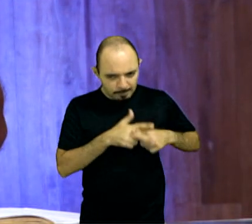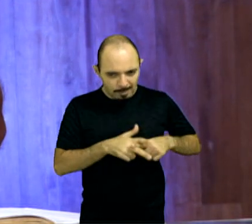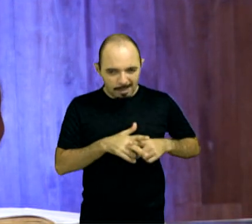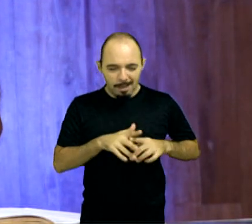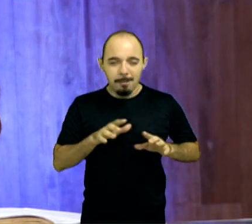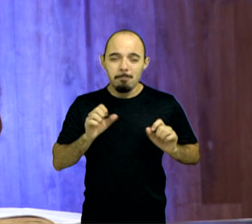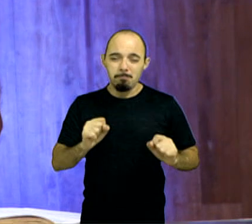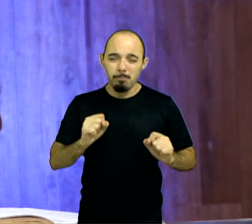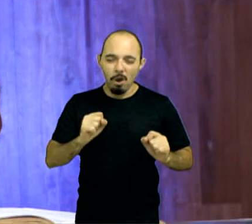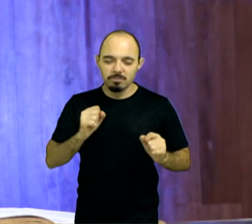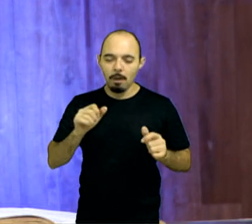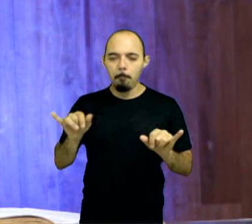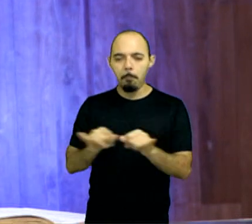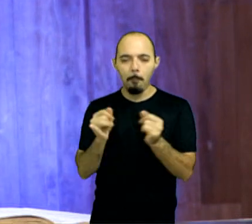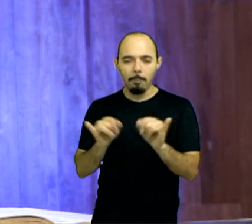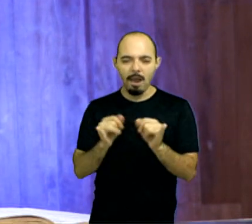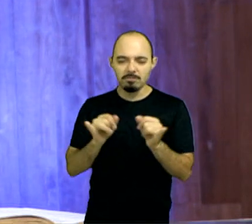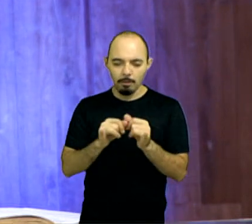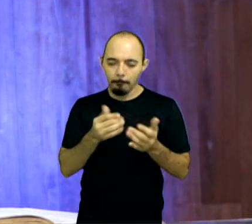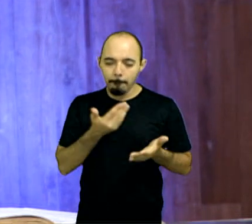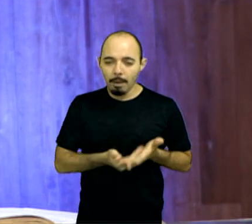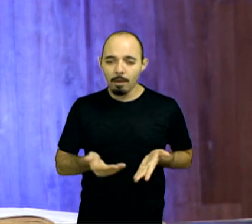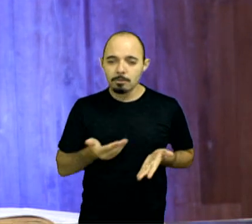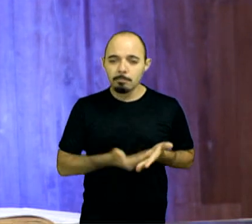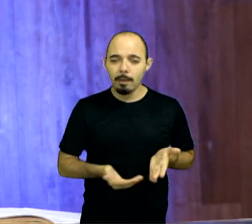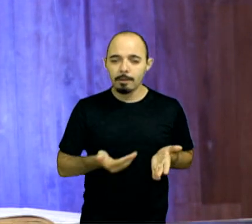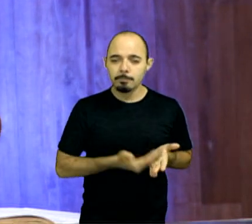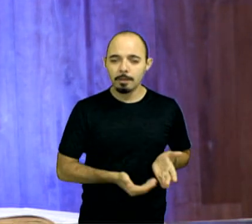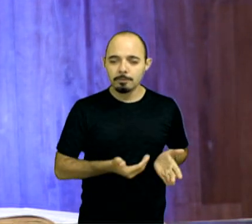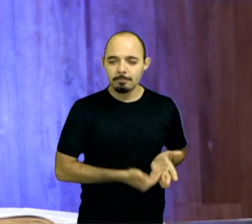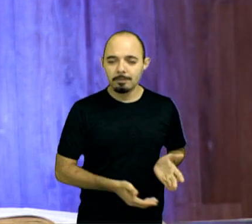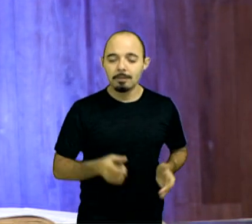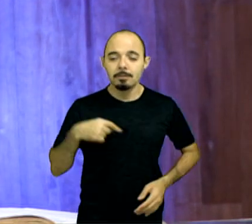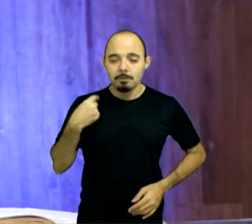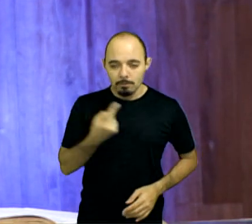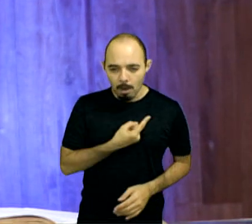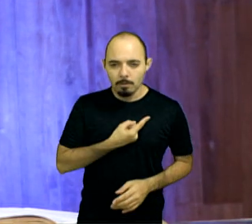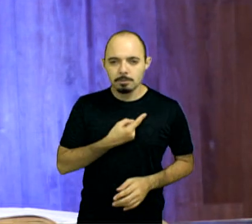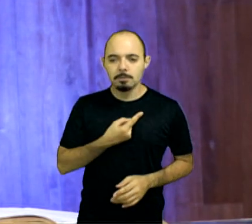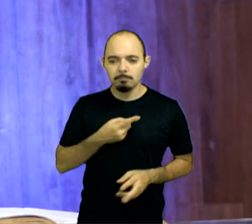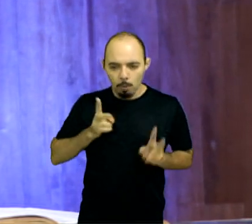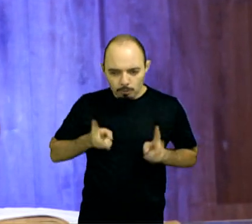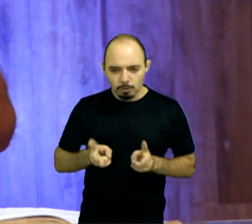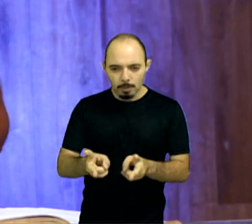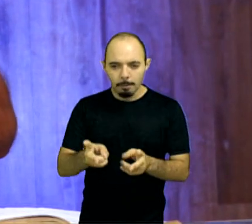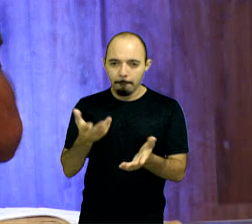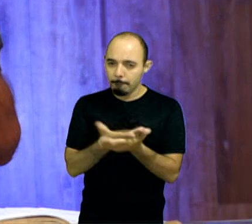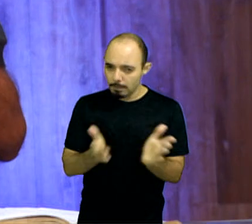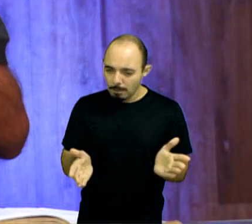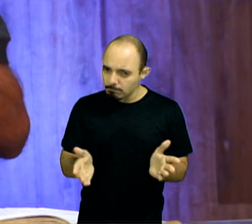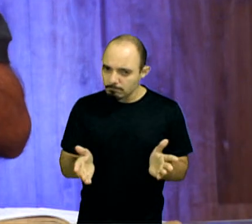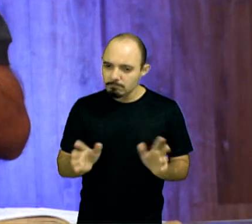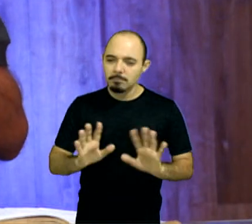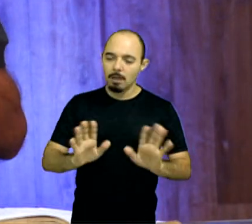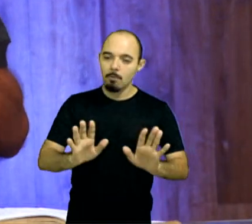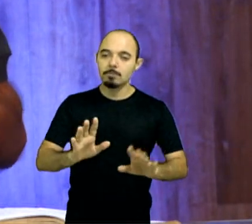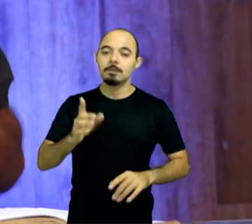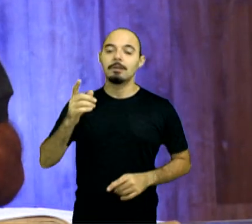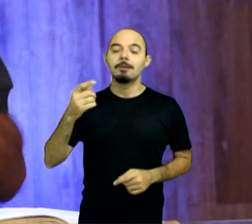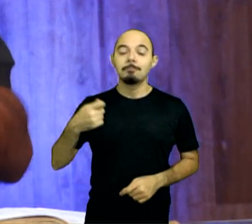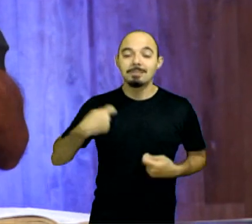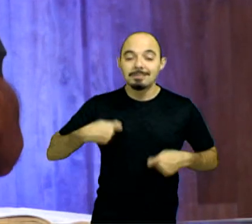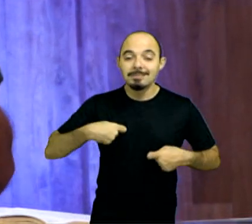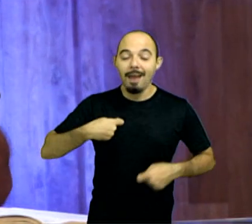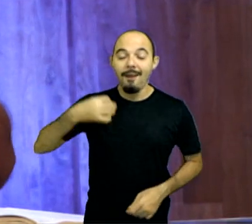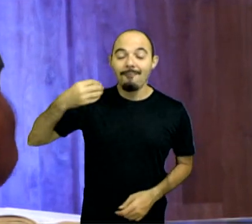nossa. A questão é: vamos continuar perdendo? Não. Nós vamos santificar a nossa vida. Nós vamos